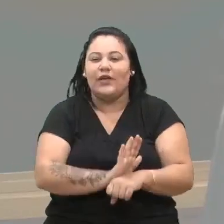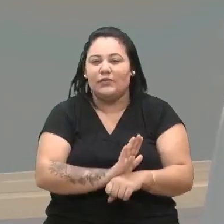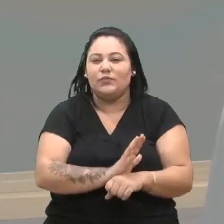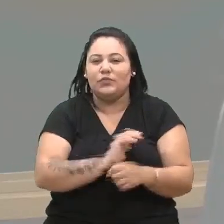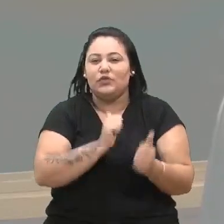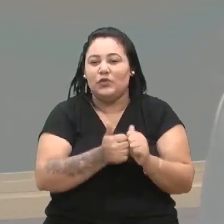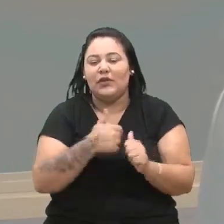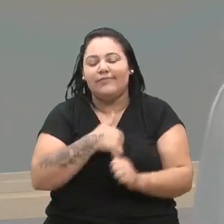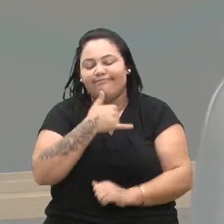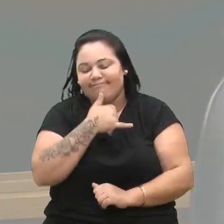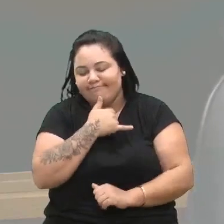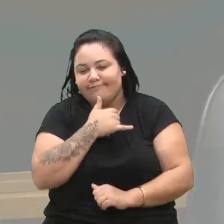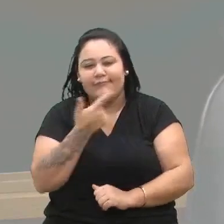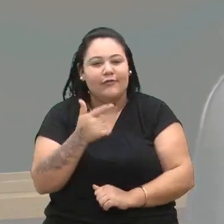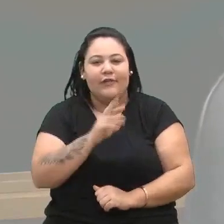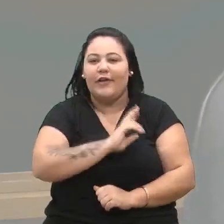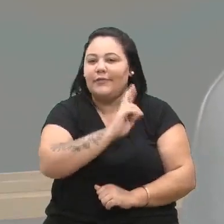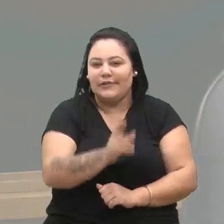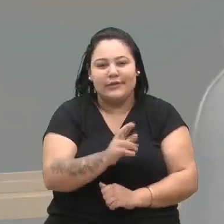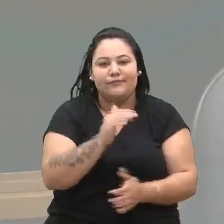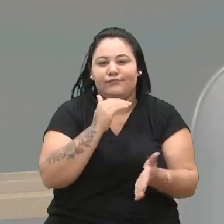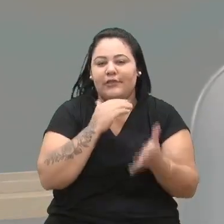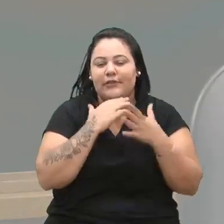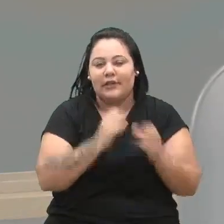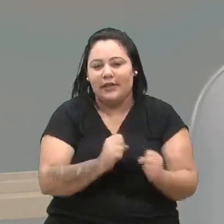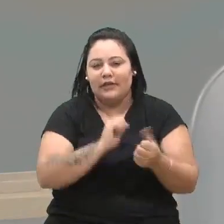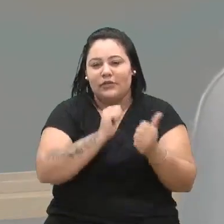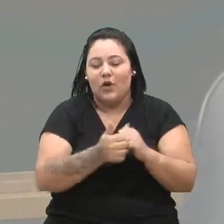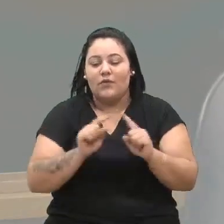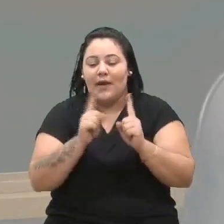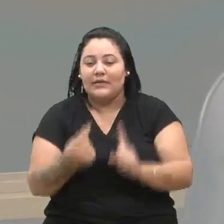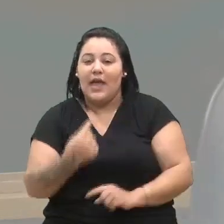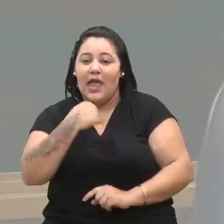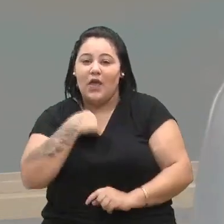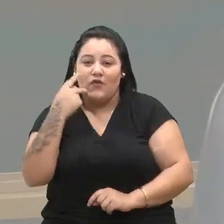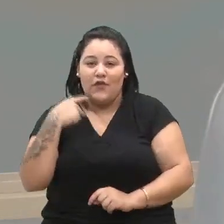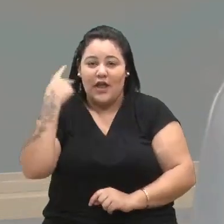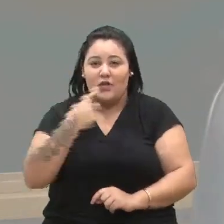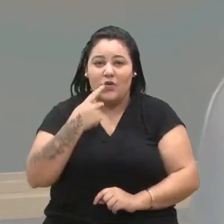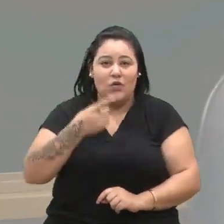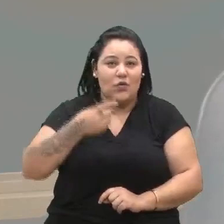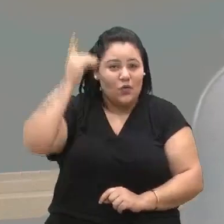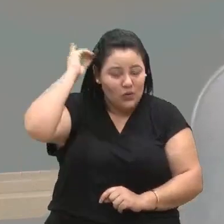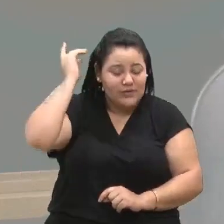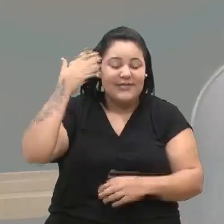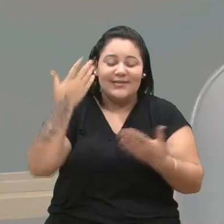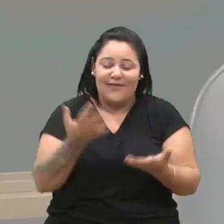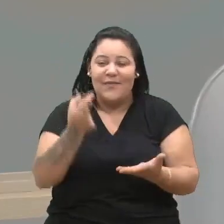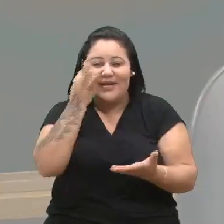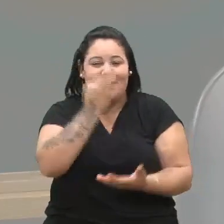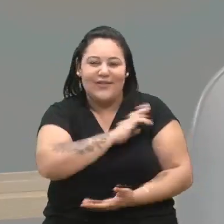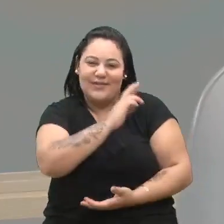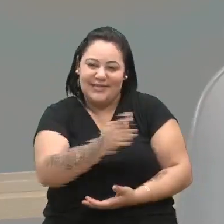teve representação da Secretaria de Esporte, mas eu e o vereador Lucas estávamos lá representando, de certa